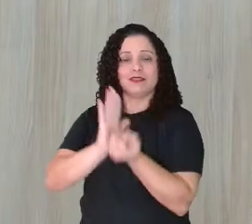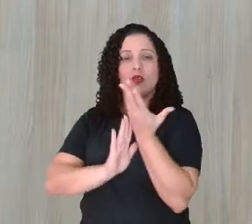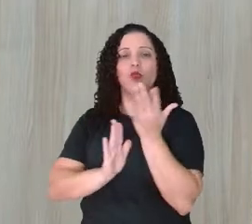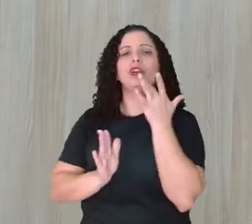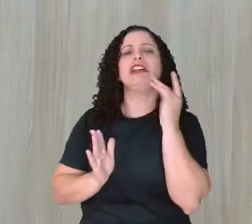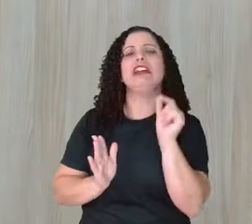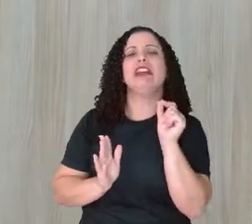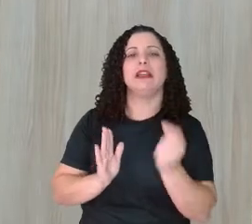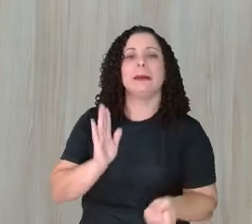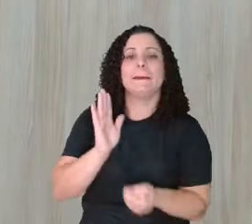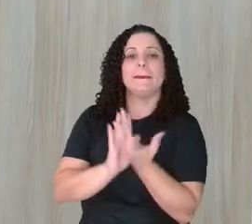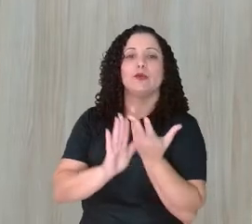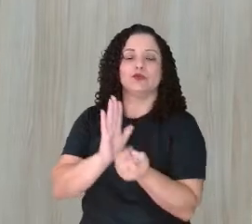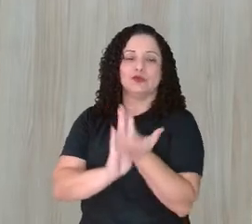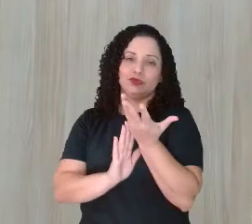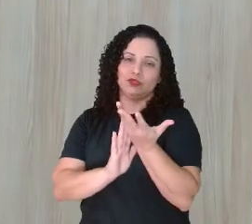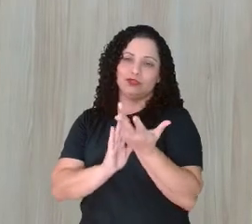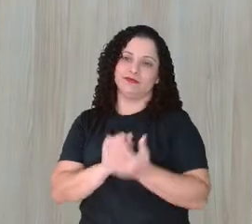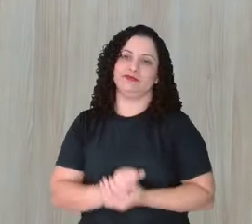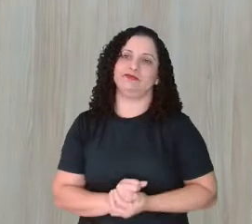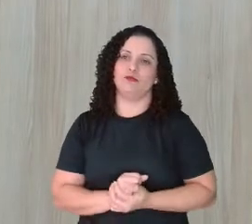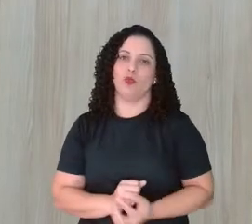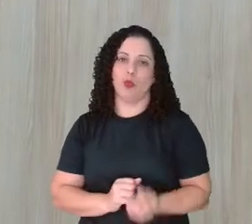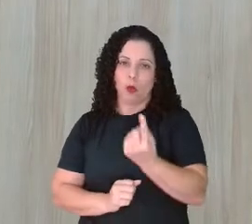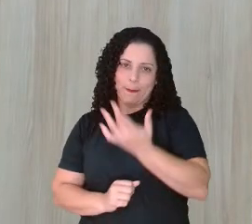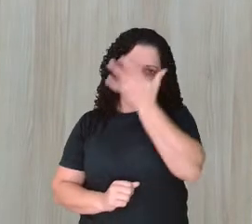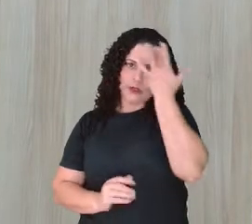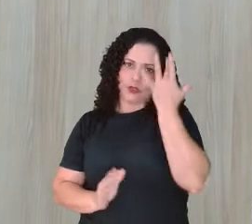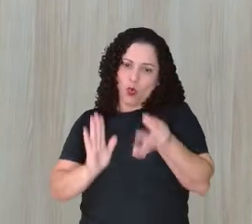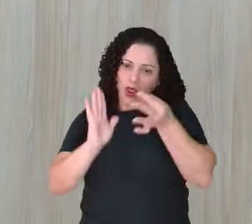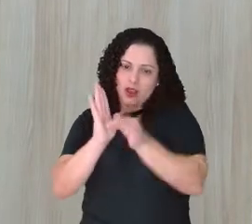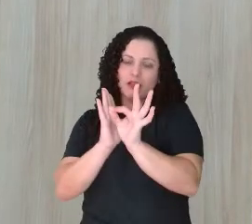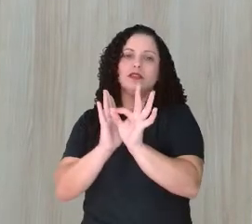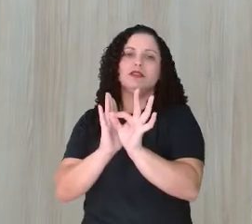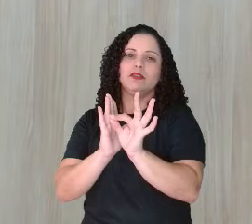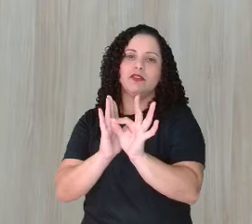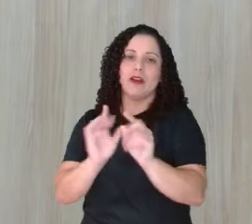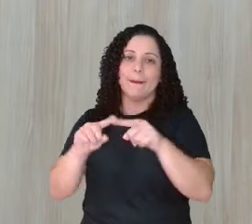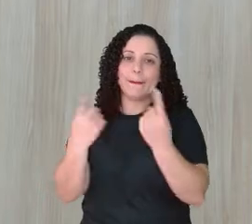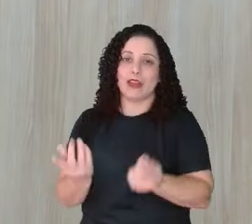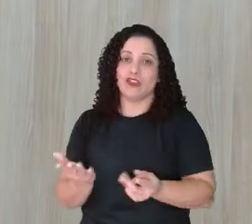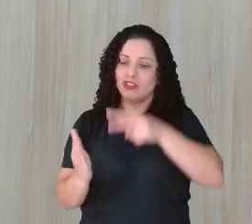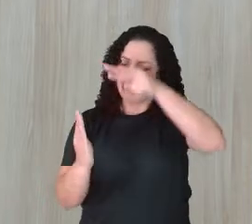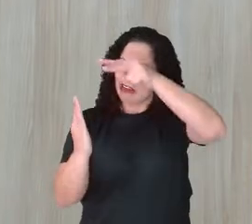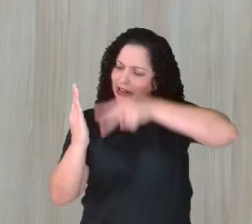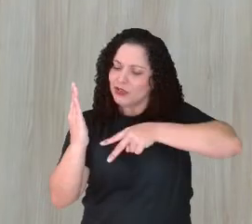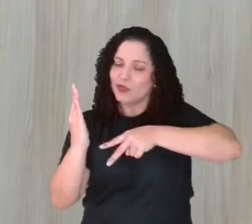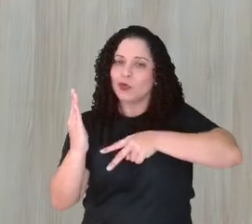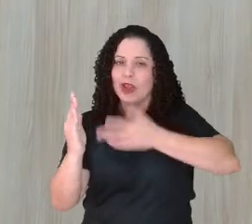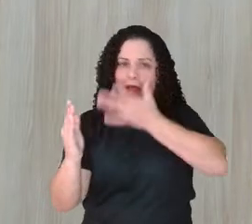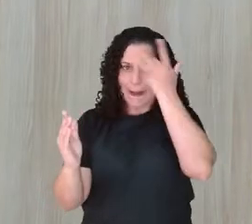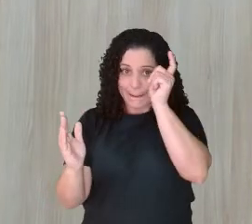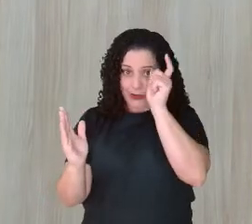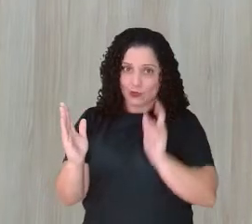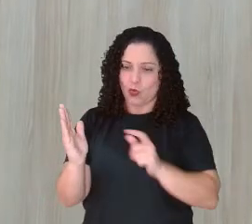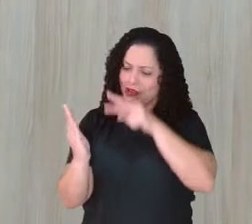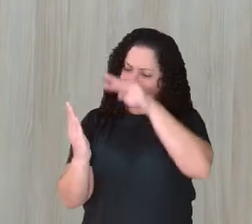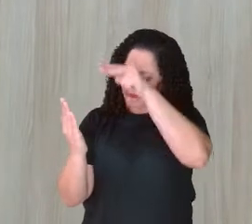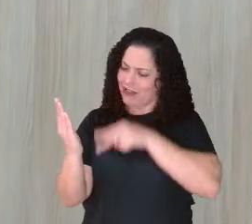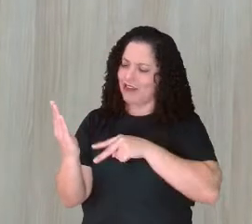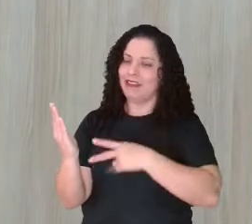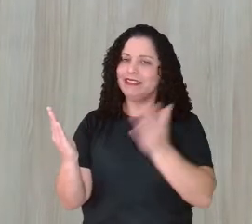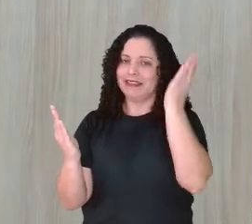esse texto? Um autor. Mas quem interpreta? O leitor. E aí,